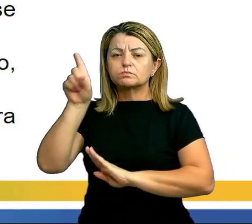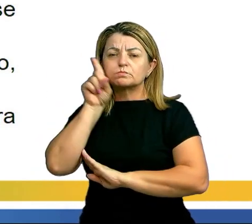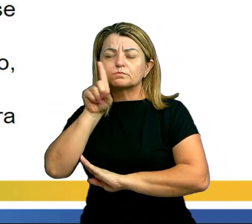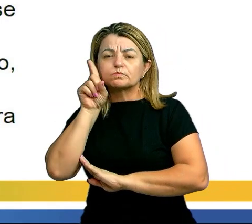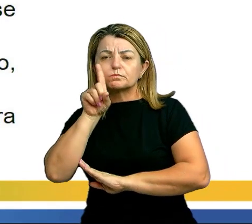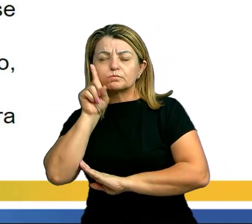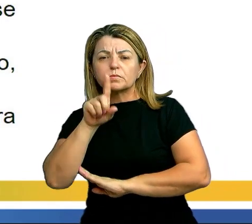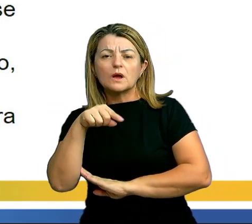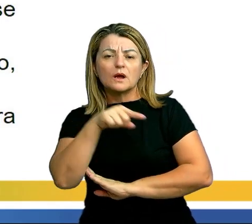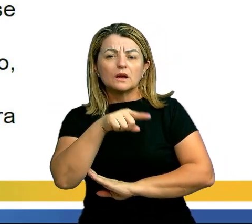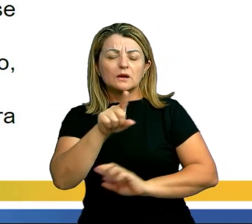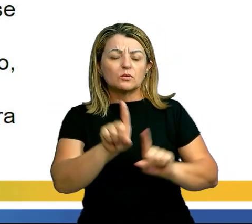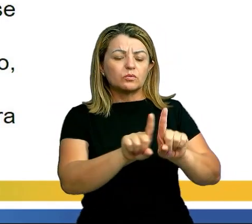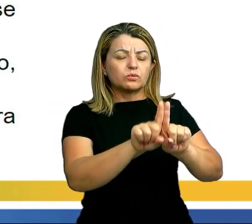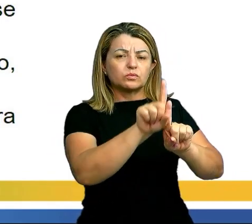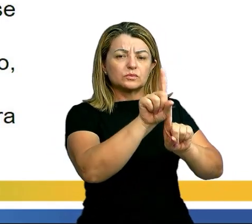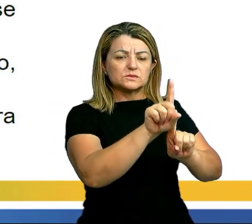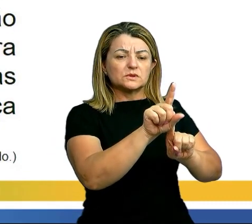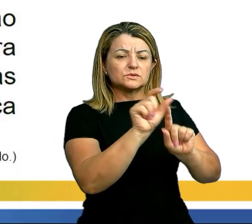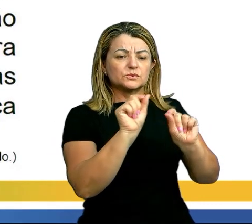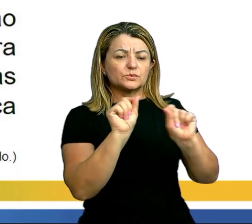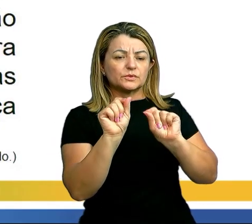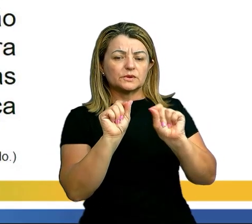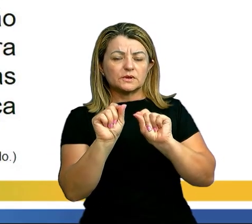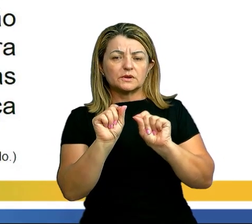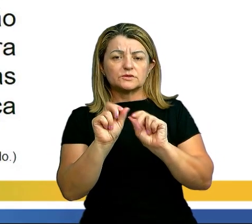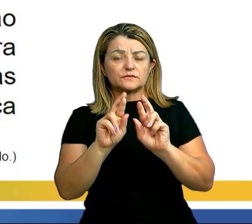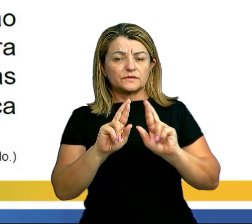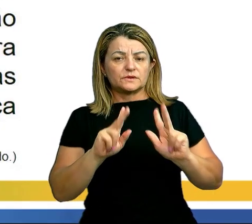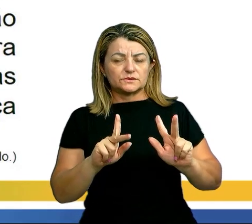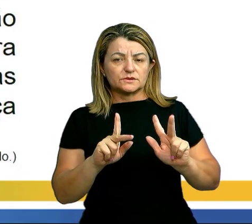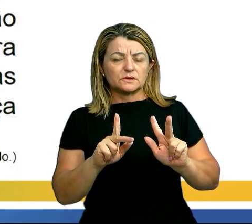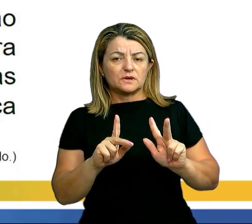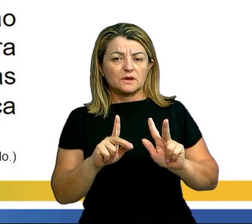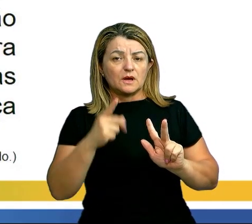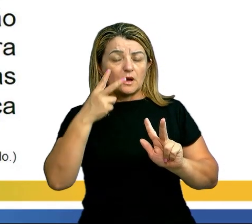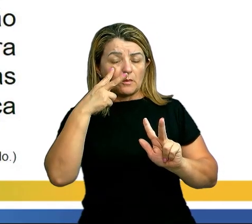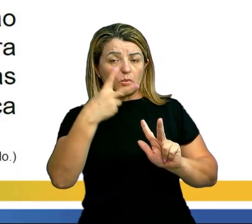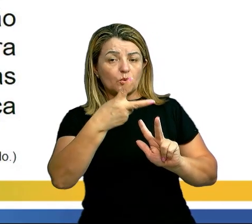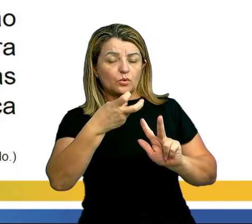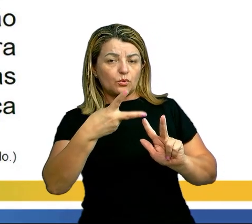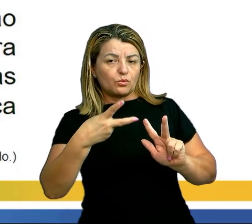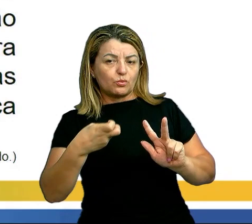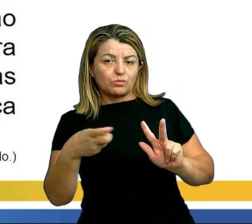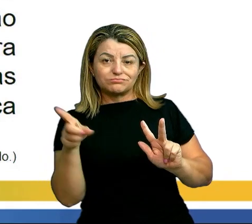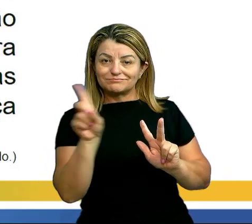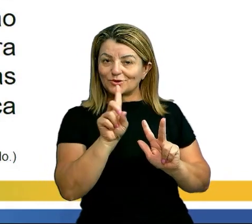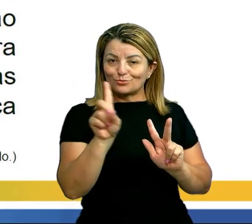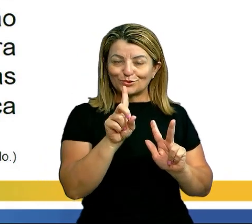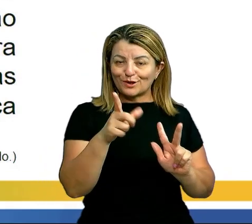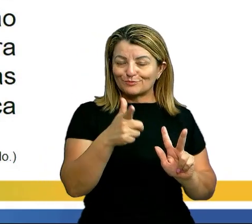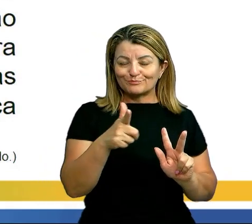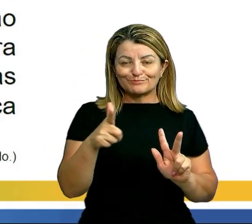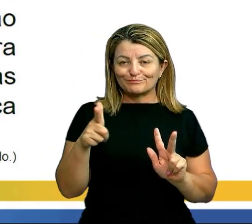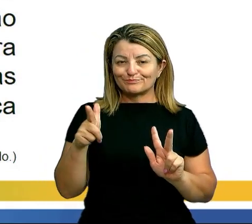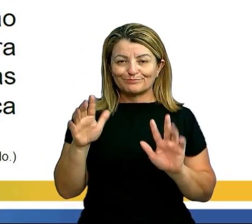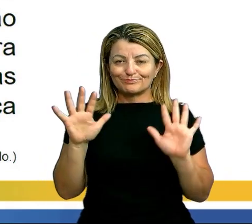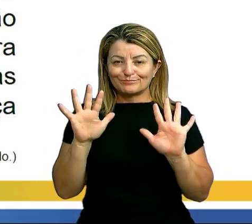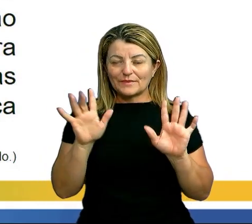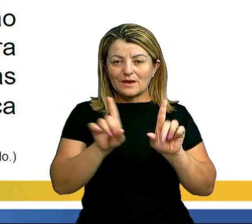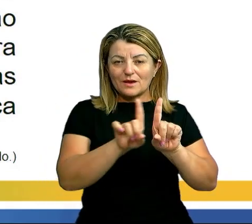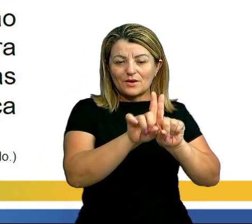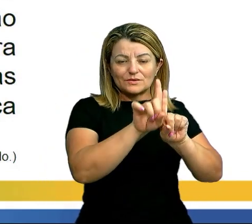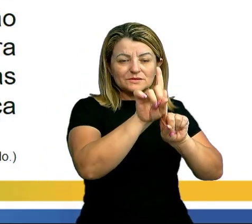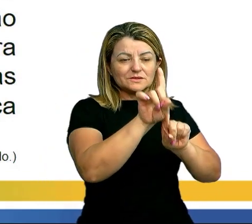expressa em graus Fahrenheit. Como foi observado no texto, a gente pode observar que ele não dá a temperatura em